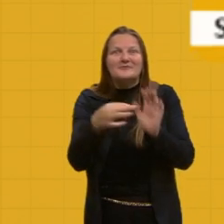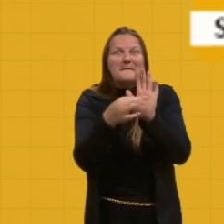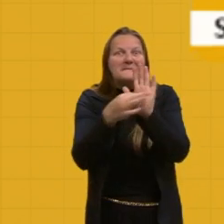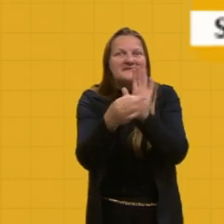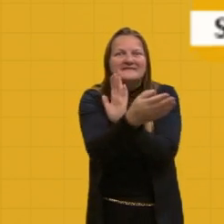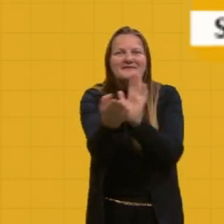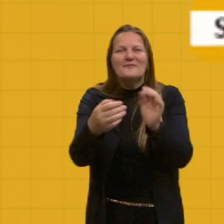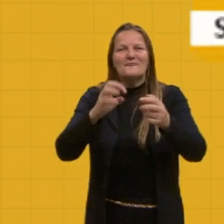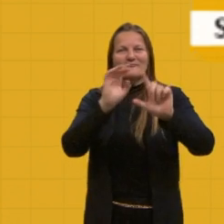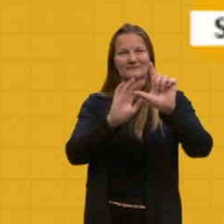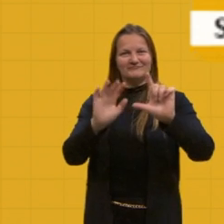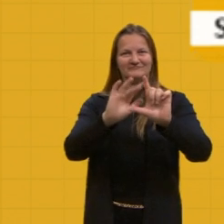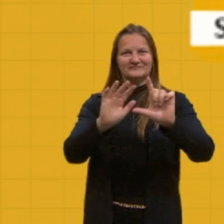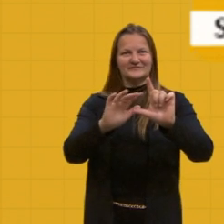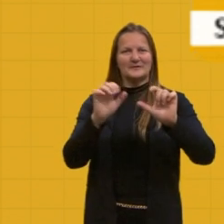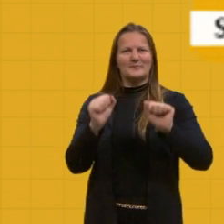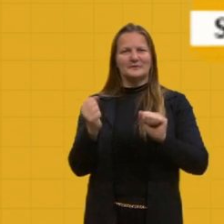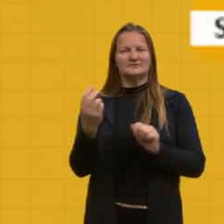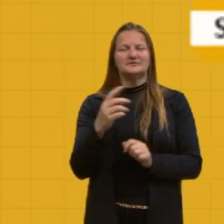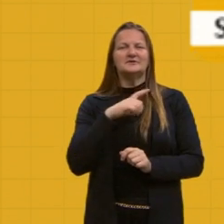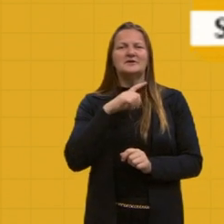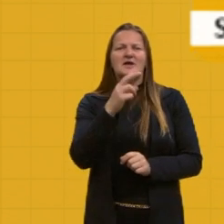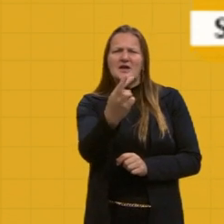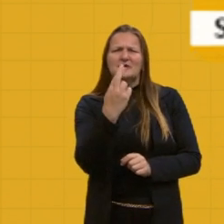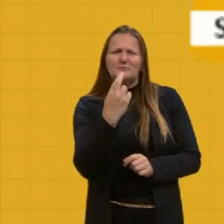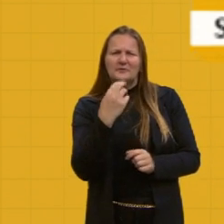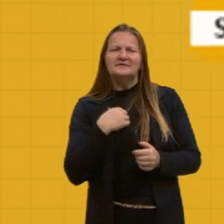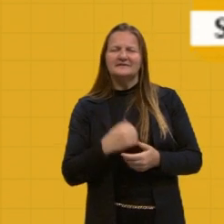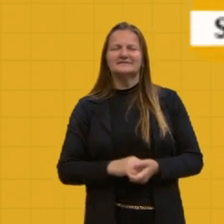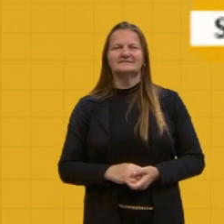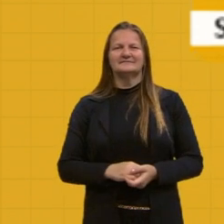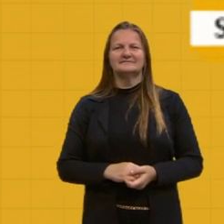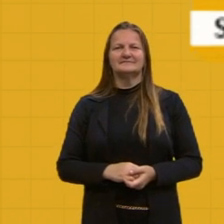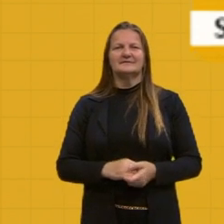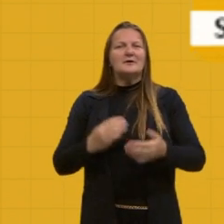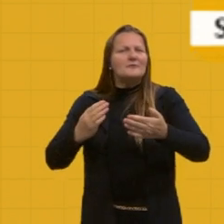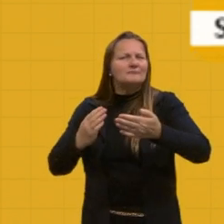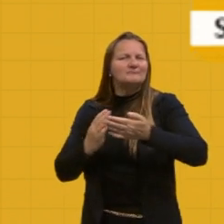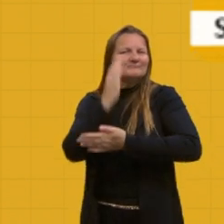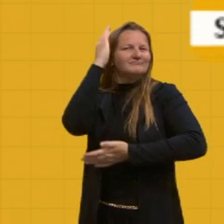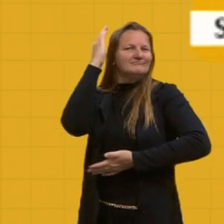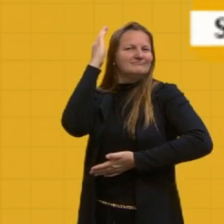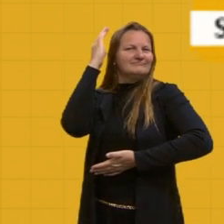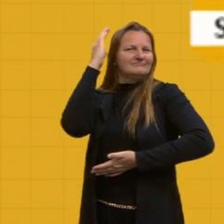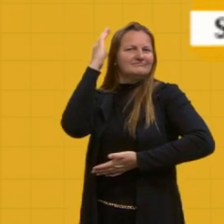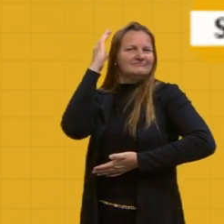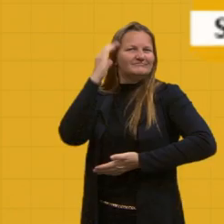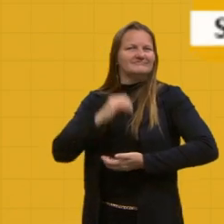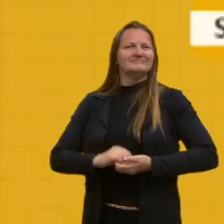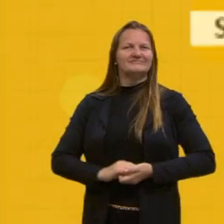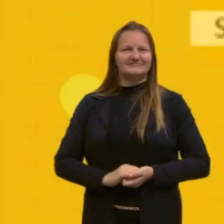do QR Code no link e responda e partiu passar